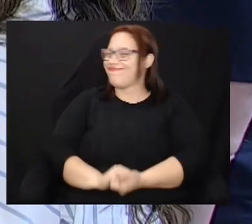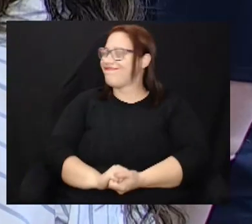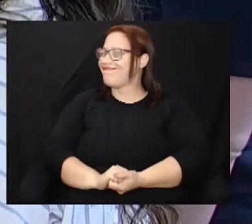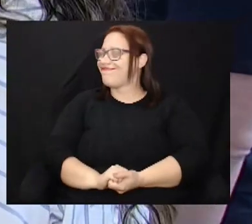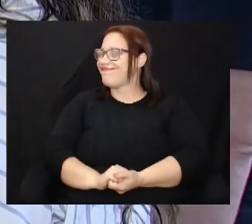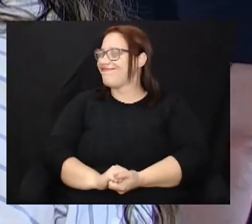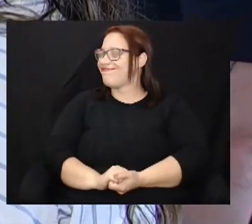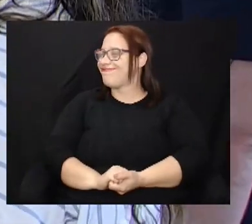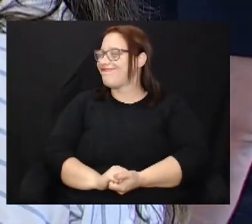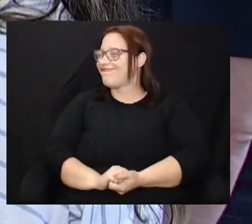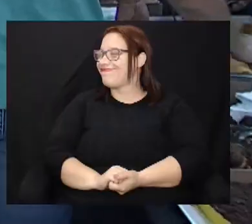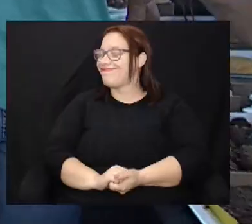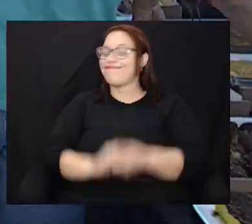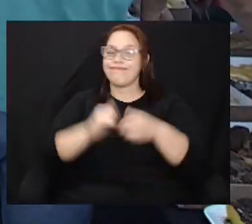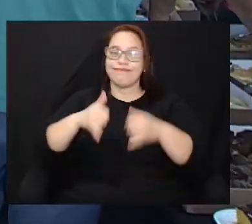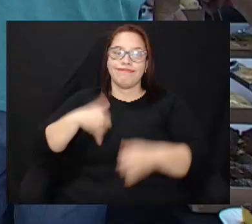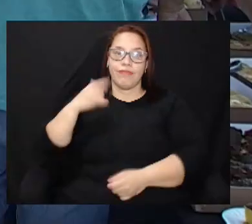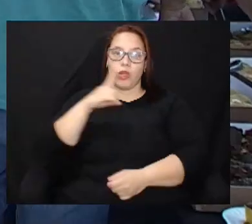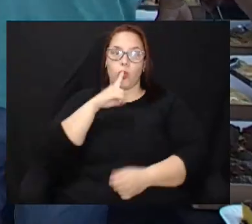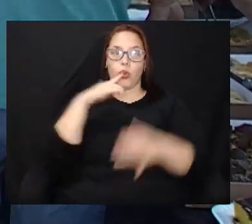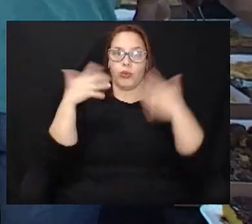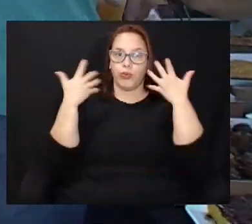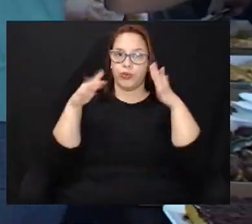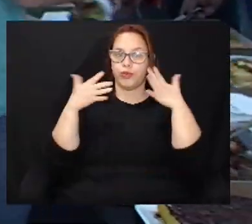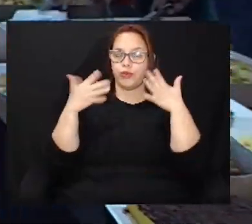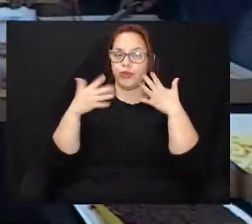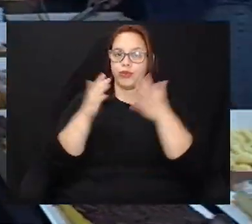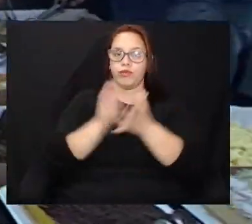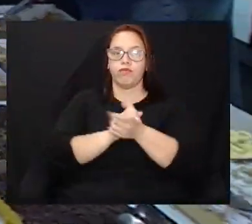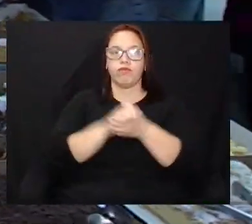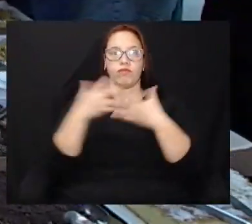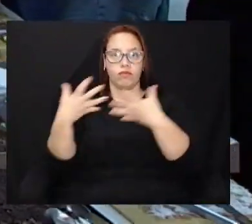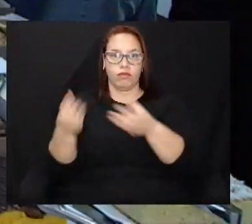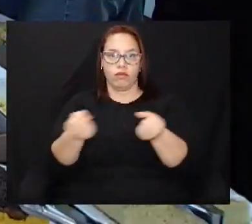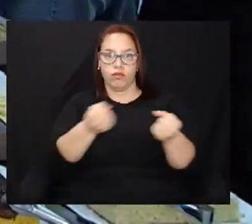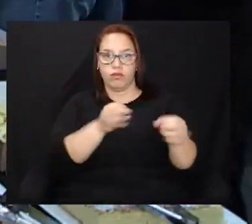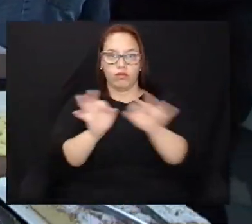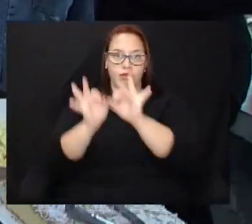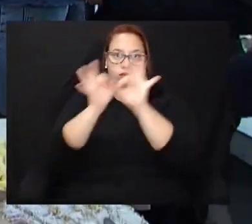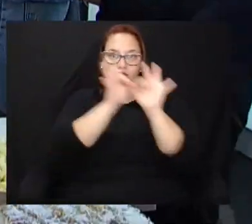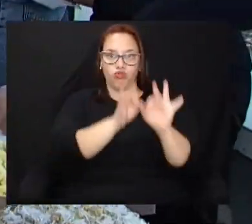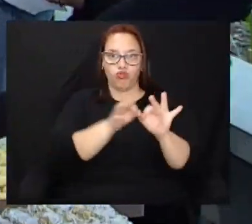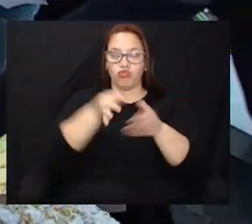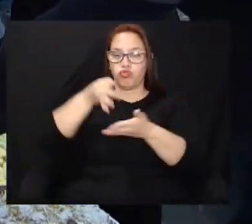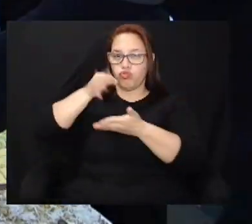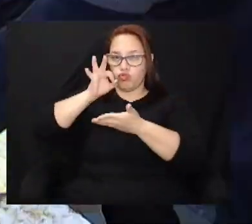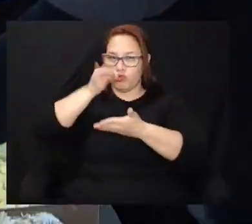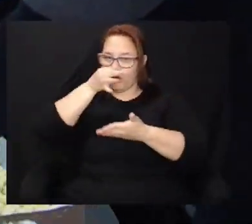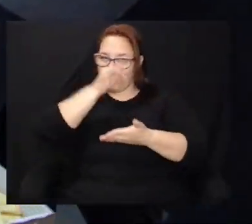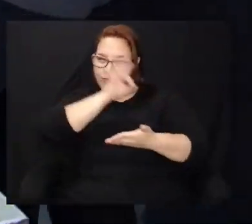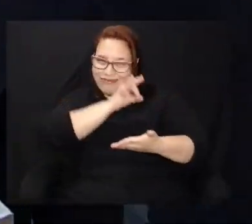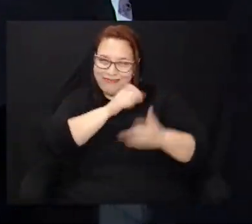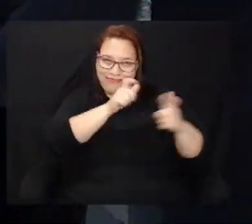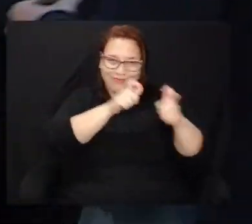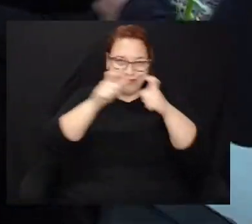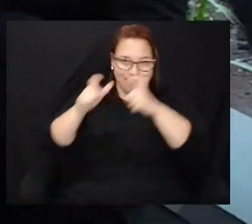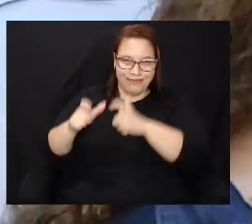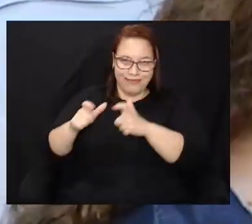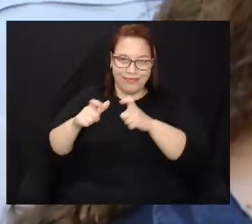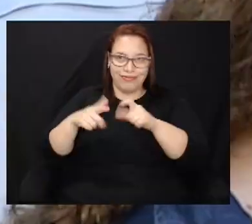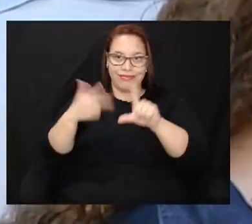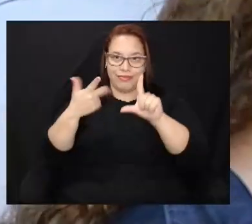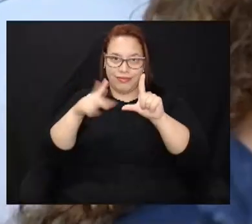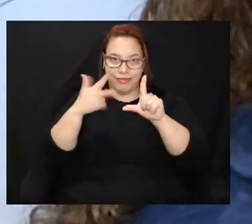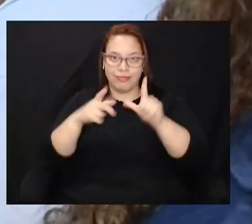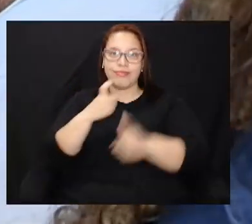Os aniversariantes do mês de outubro foram recepcionados com um belo café da manhã no refeitório do Poder Legislativo de